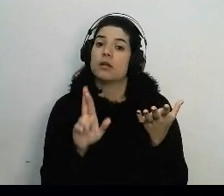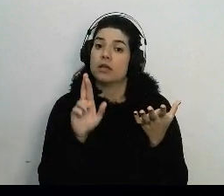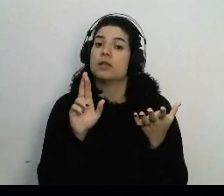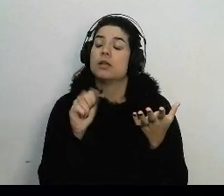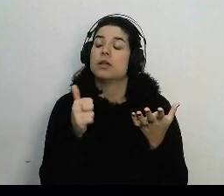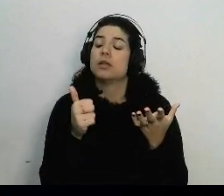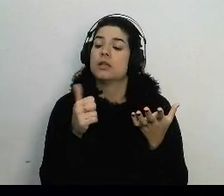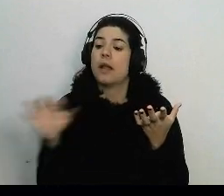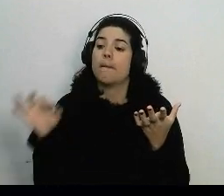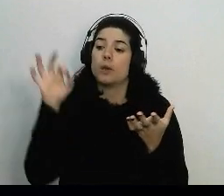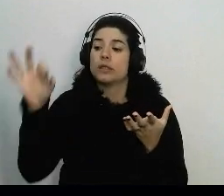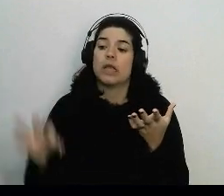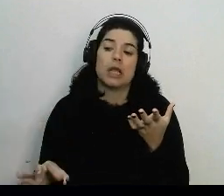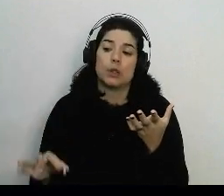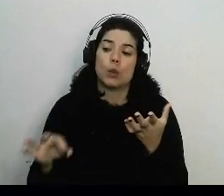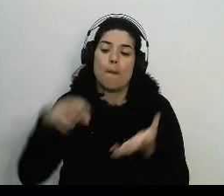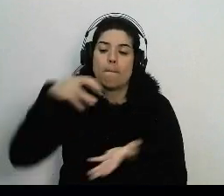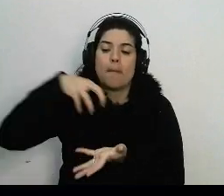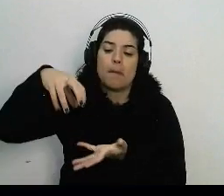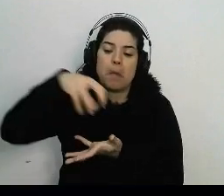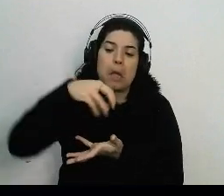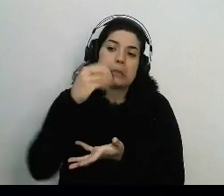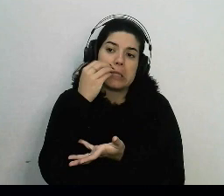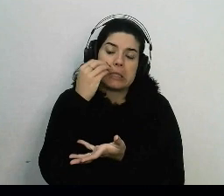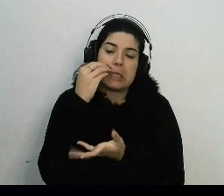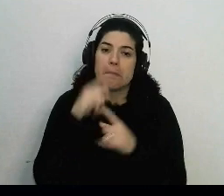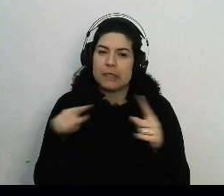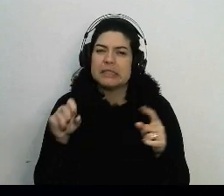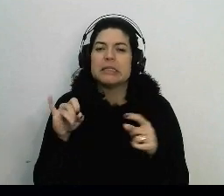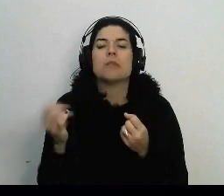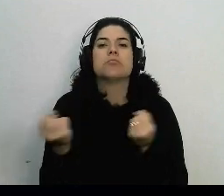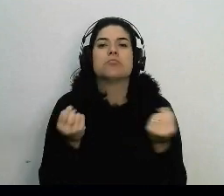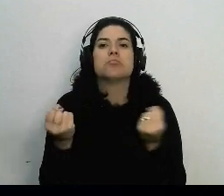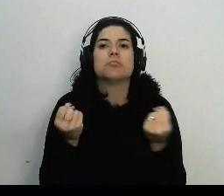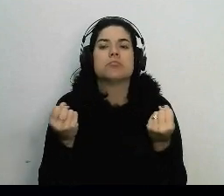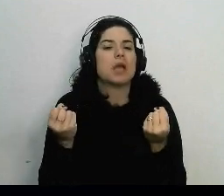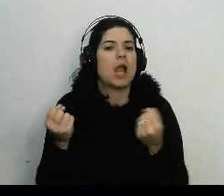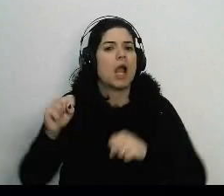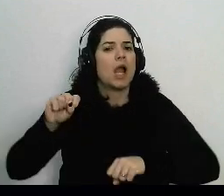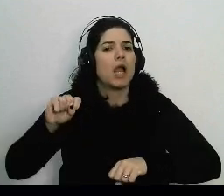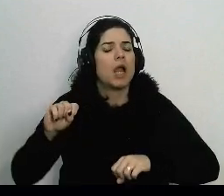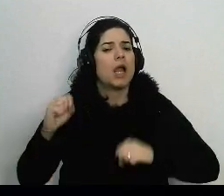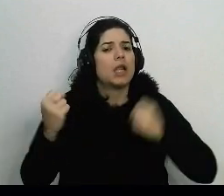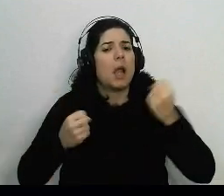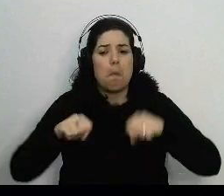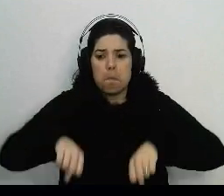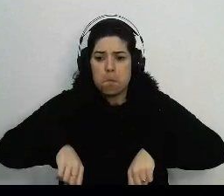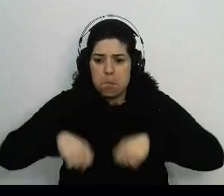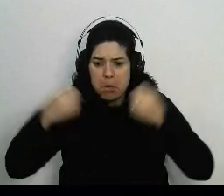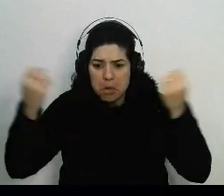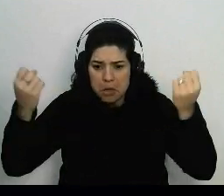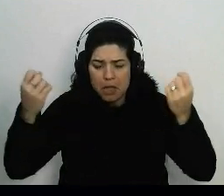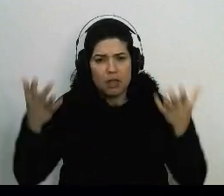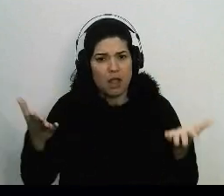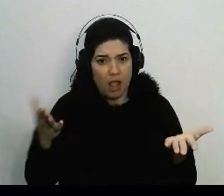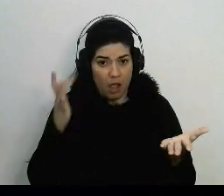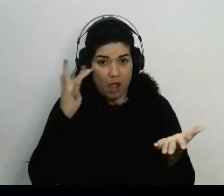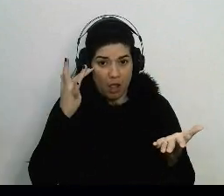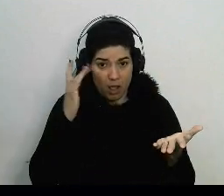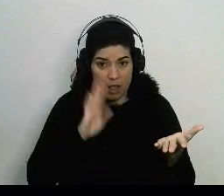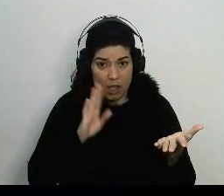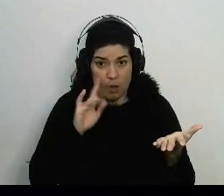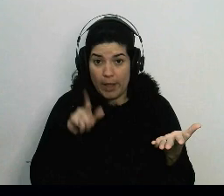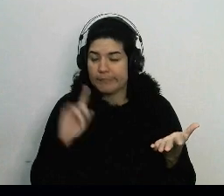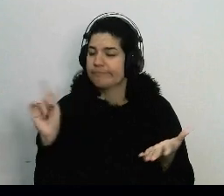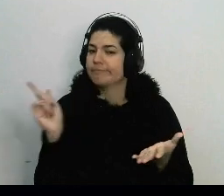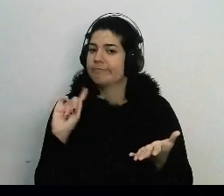são testadas, você vai achar legal. Mas se você andar e o carro desmontar na sua frente, você vai achar legal? Não. A gente faz